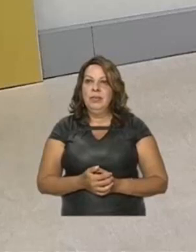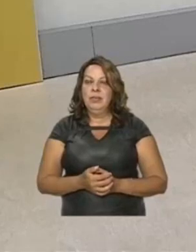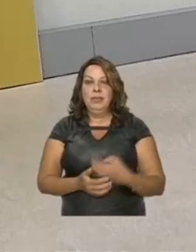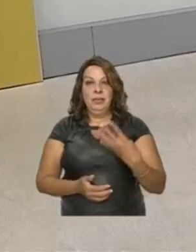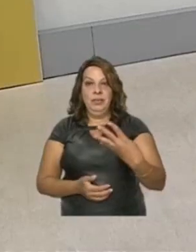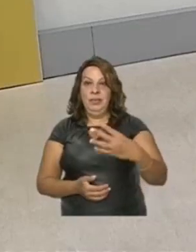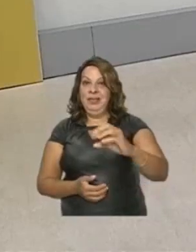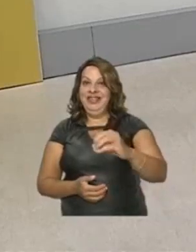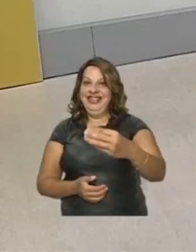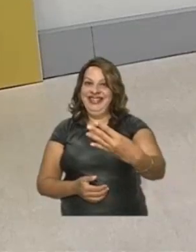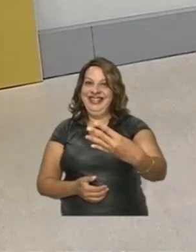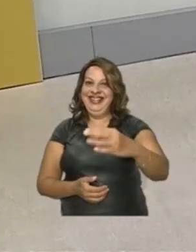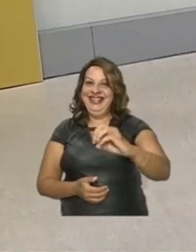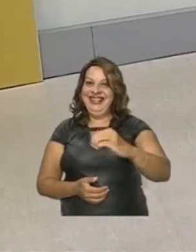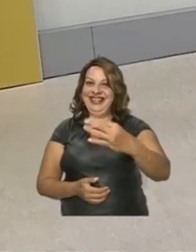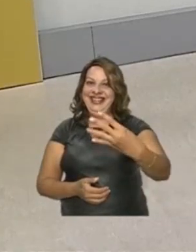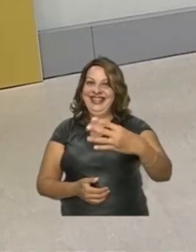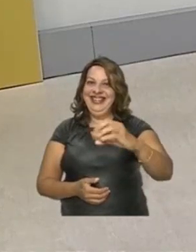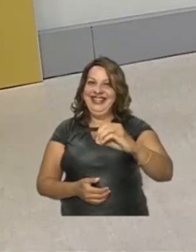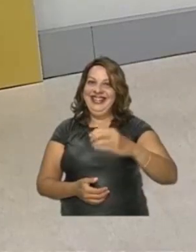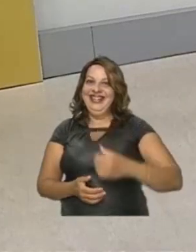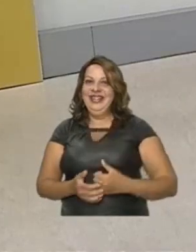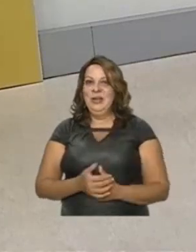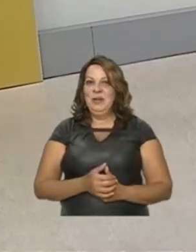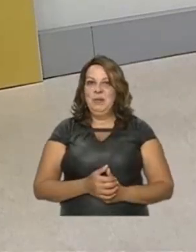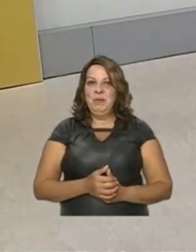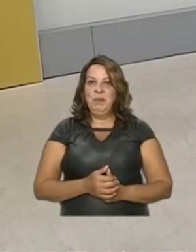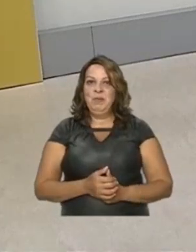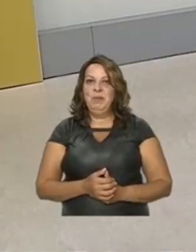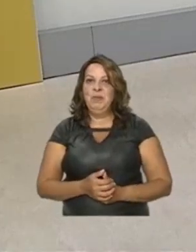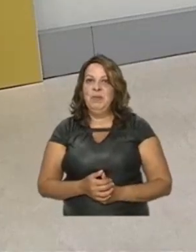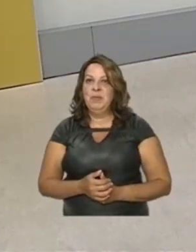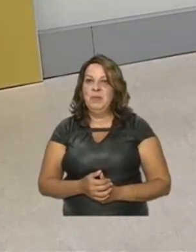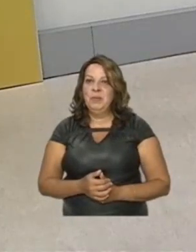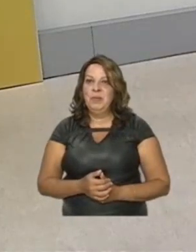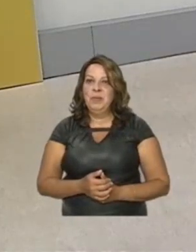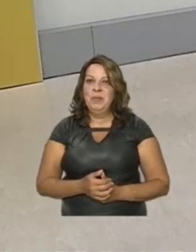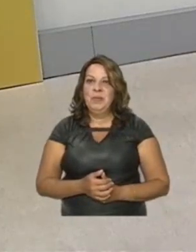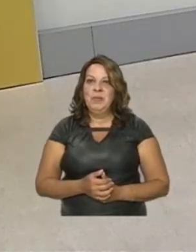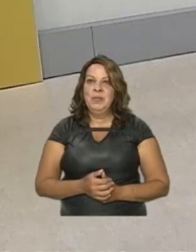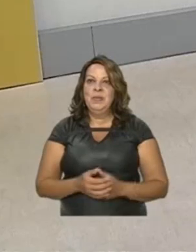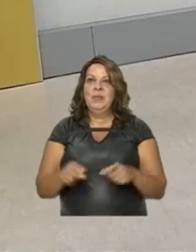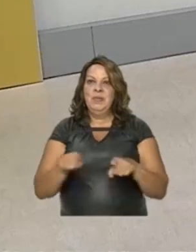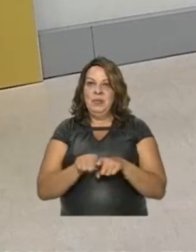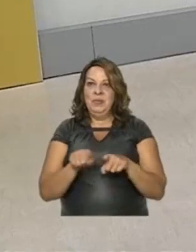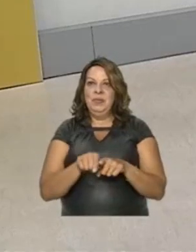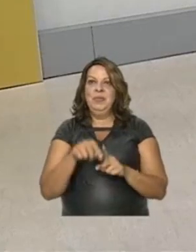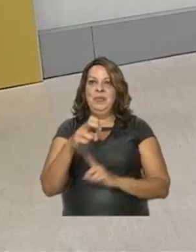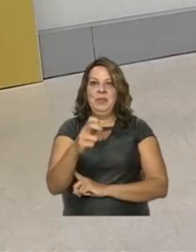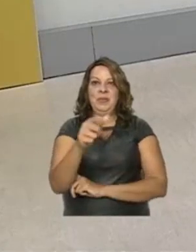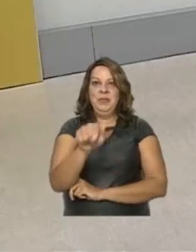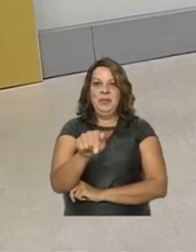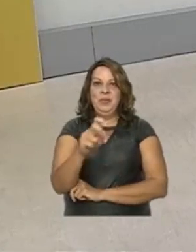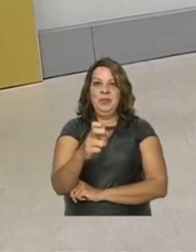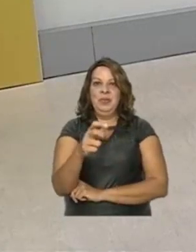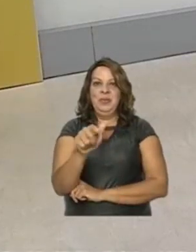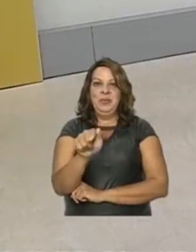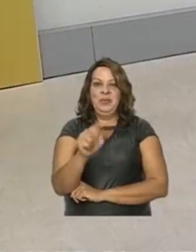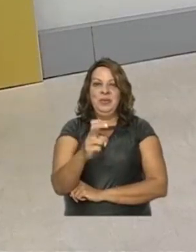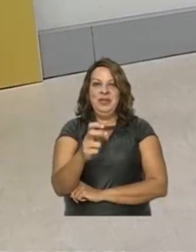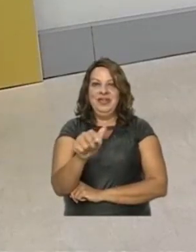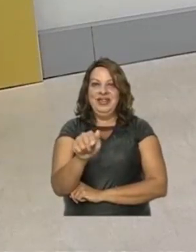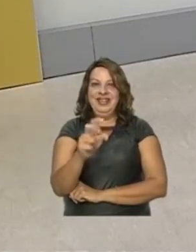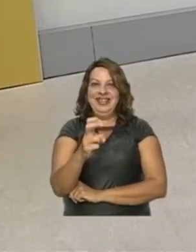número 40, 40. Marque aí, 40. 40 subiu, sobe também 57,